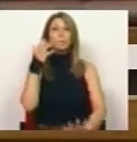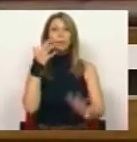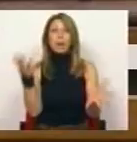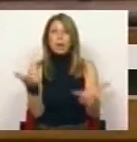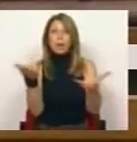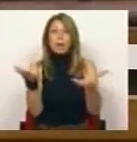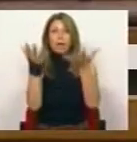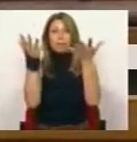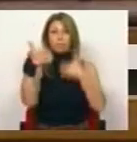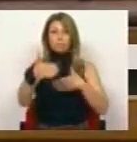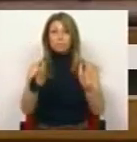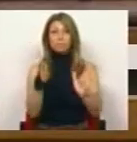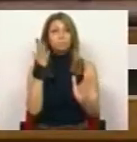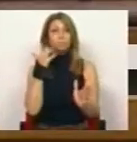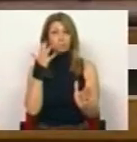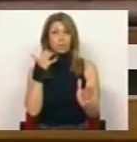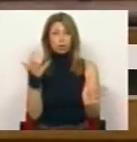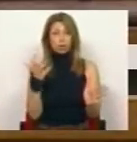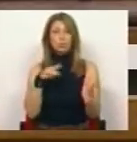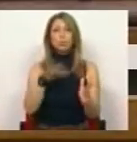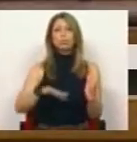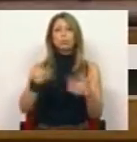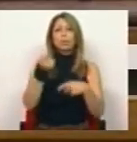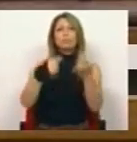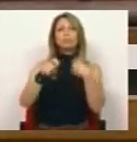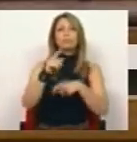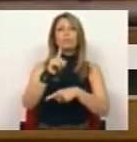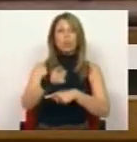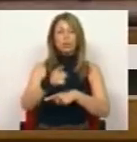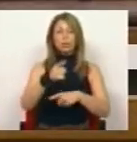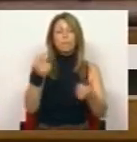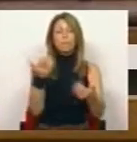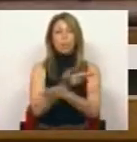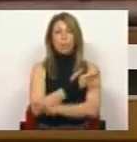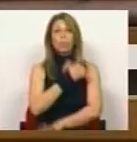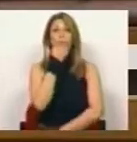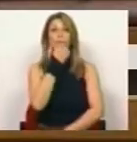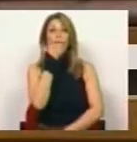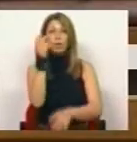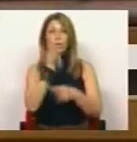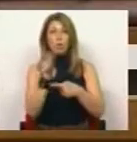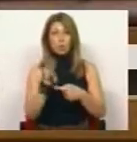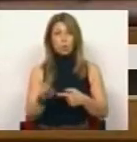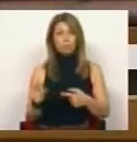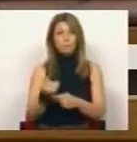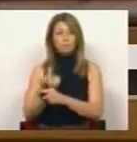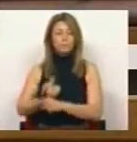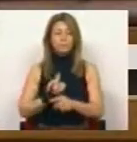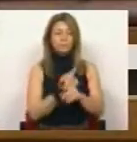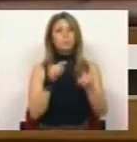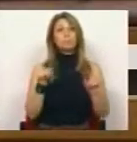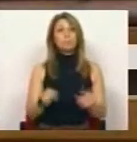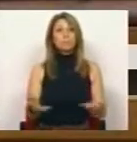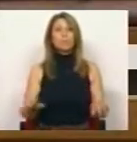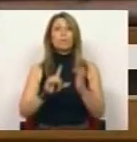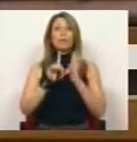de cuvetes em plástico nos pontos de venda de pão, frutas e legumes. Este projeto de lei